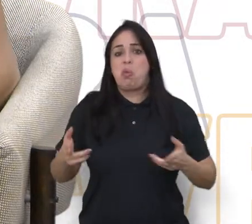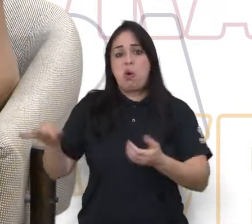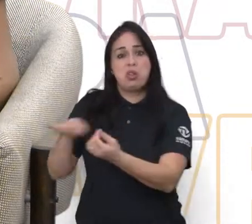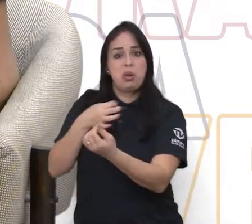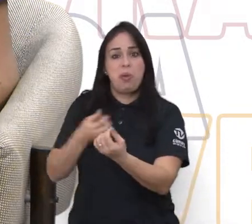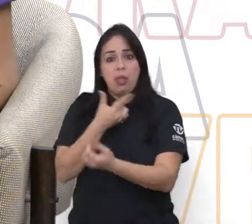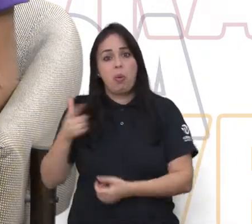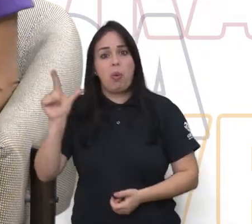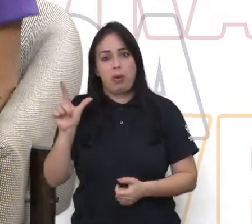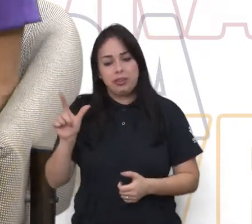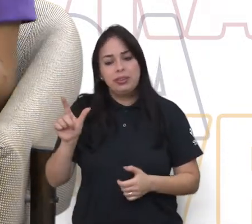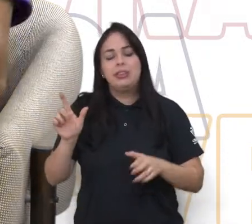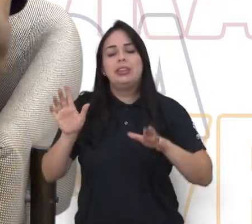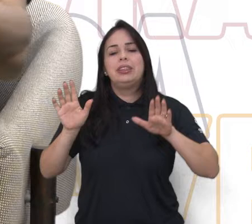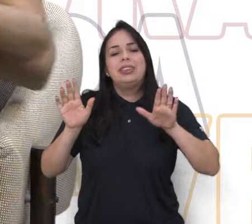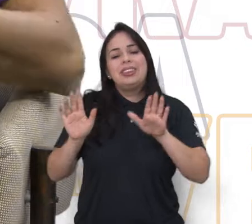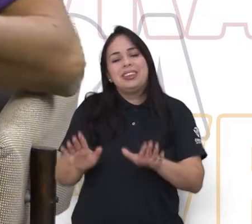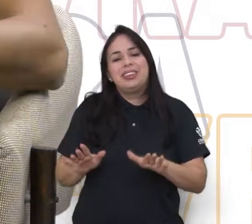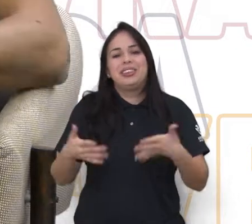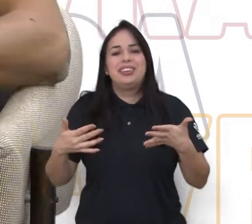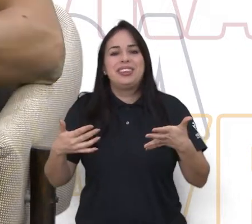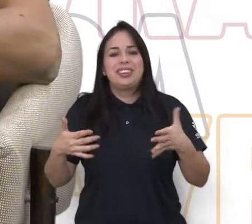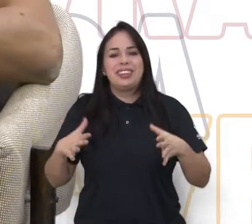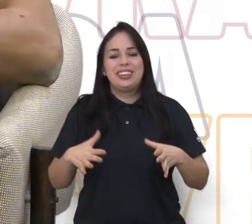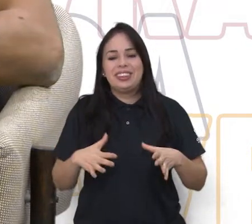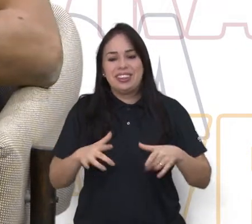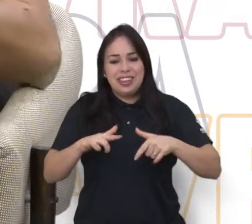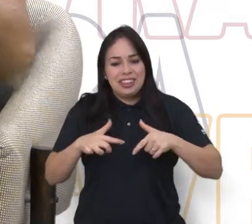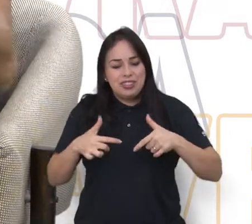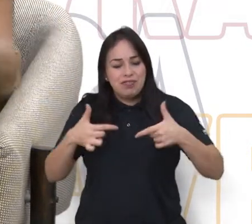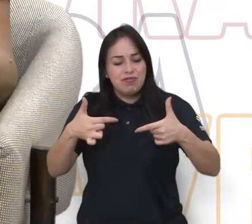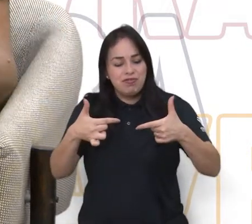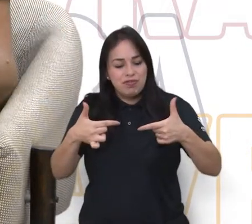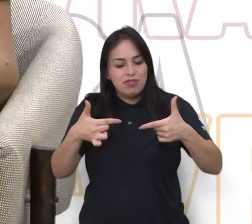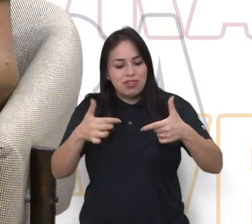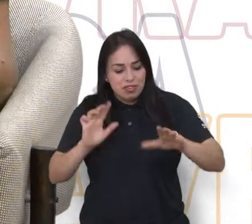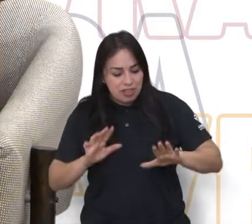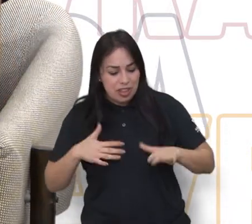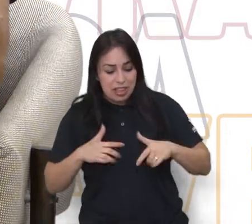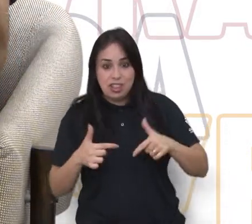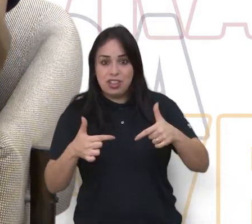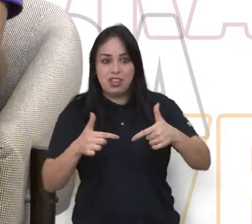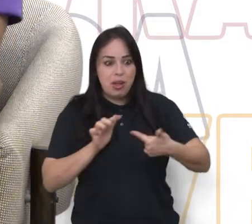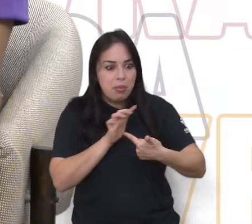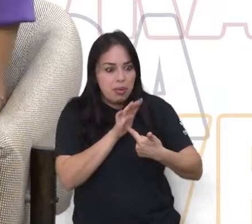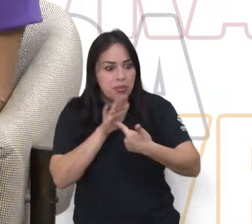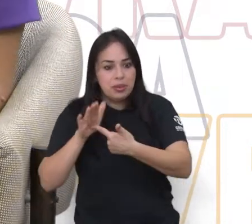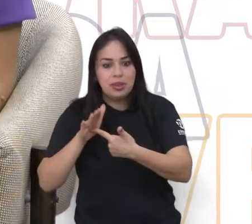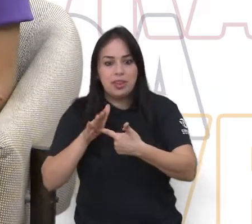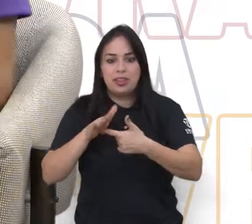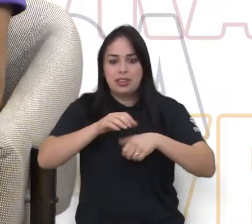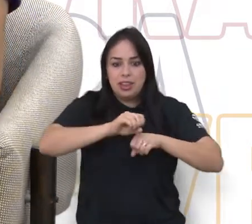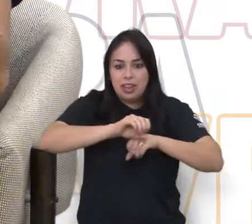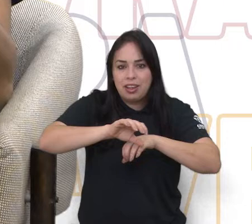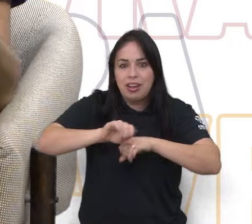musical sempre é tratado. E aí, através dessa forma lúdica, eu posso trazer